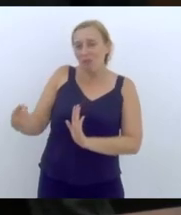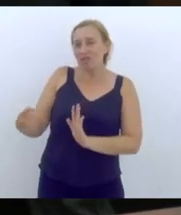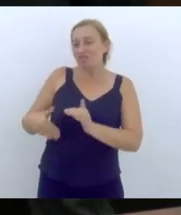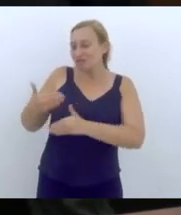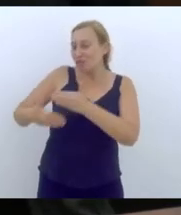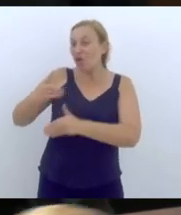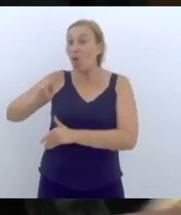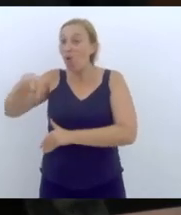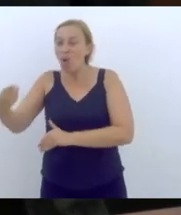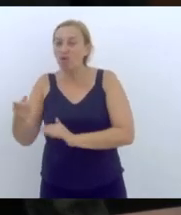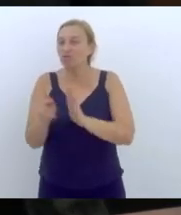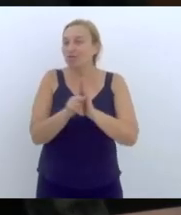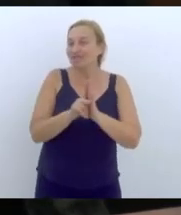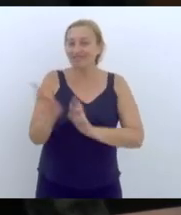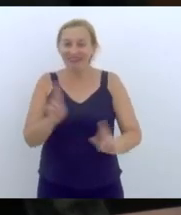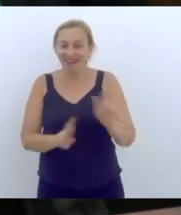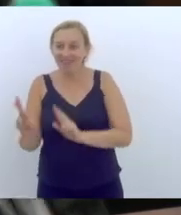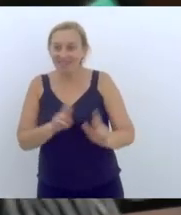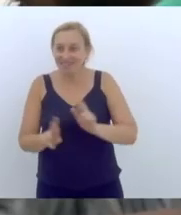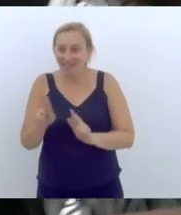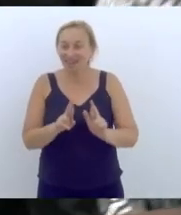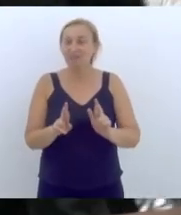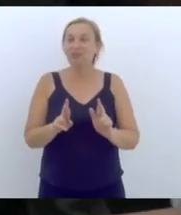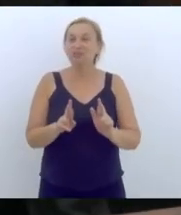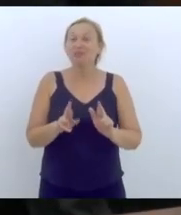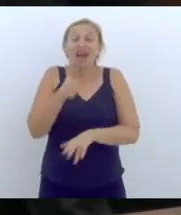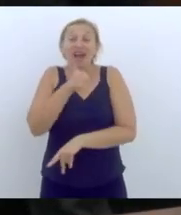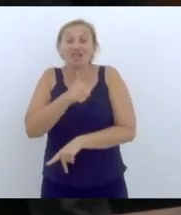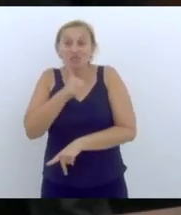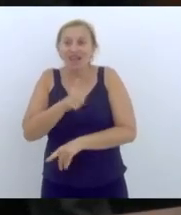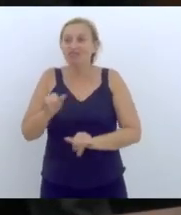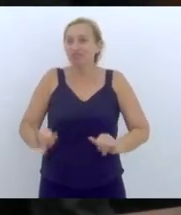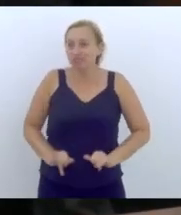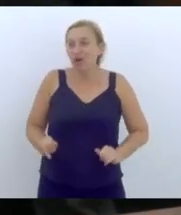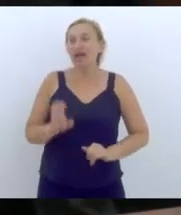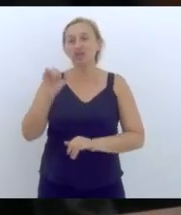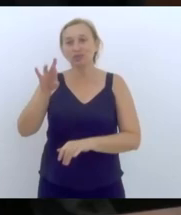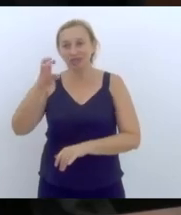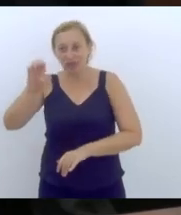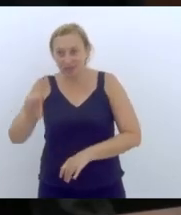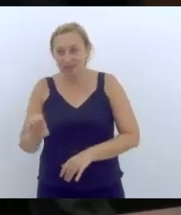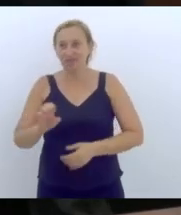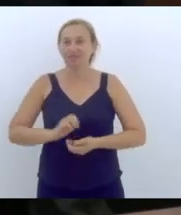desenvolver outros projetos relacionados às mulheres que sofrem de endometriose.